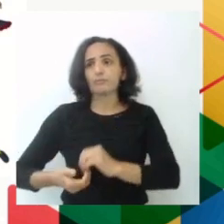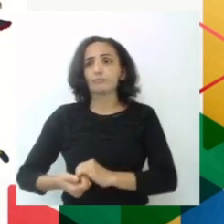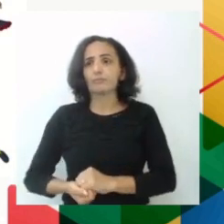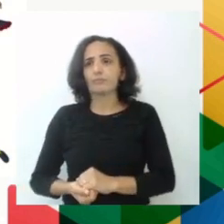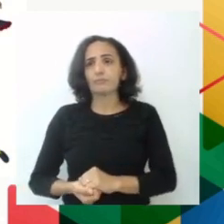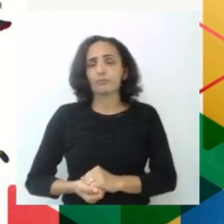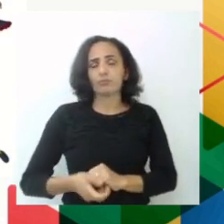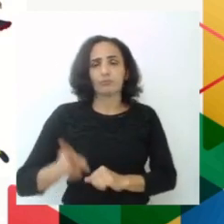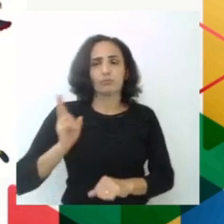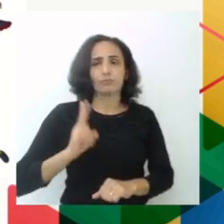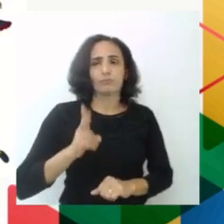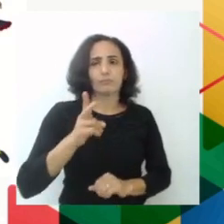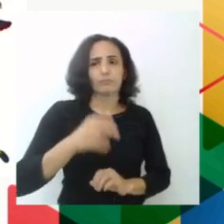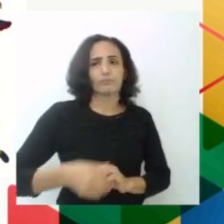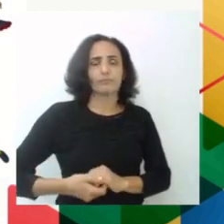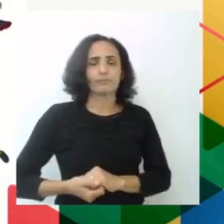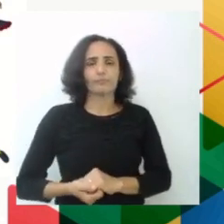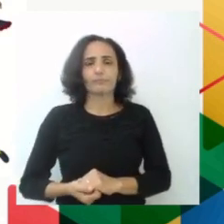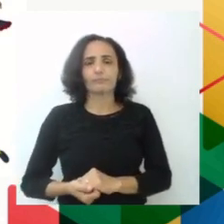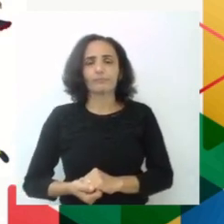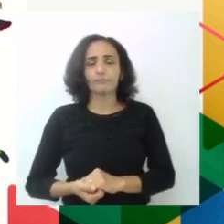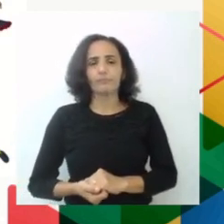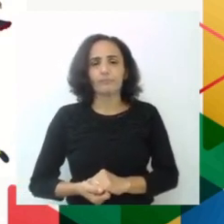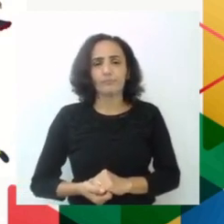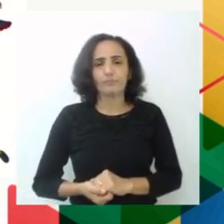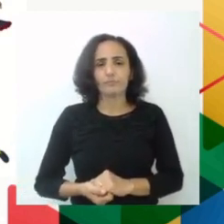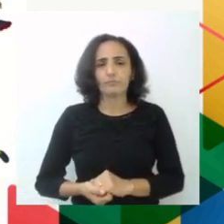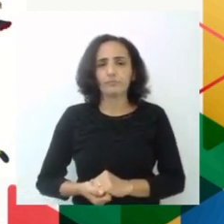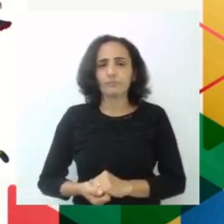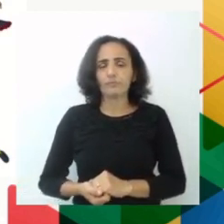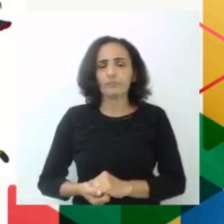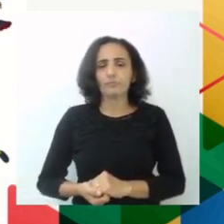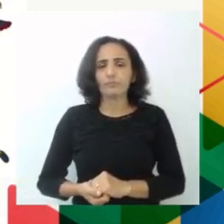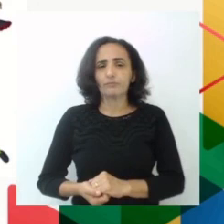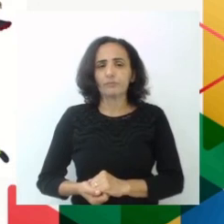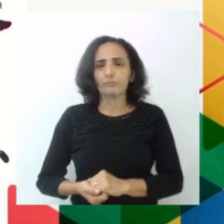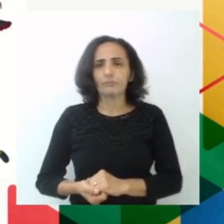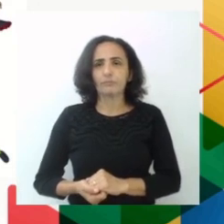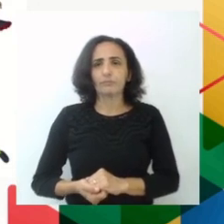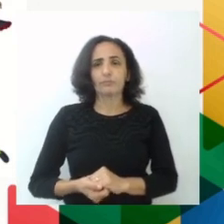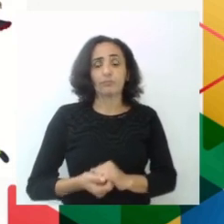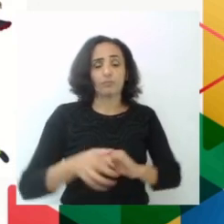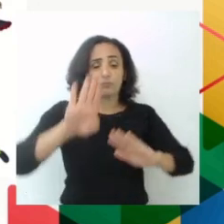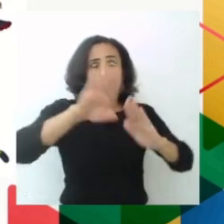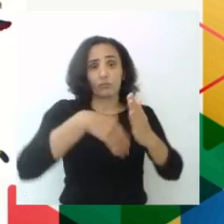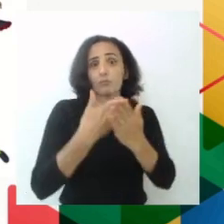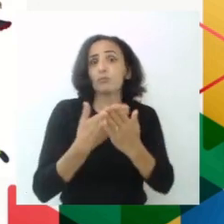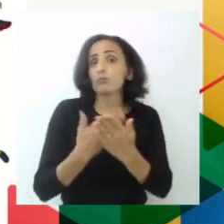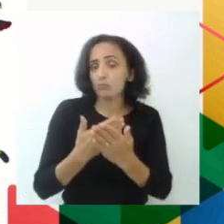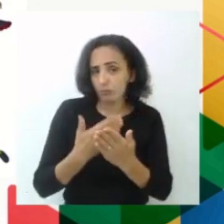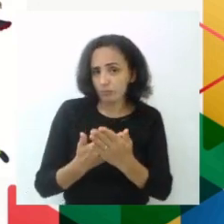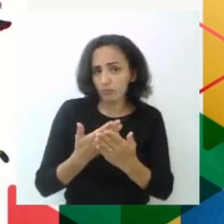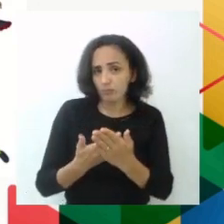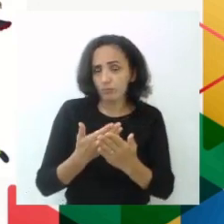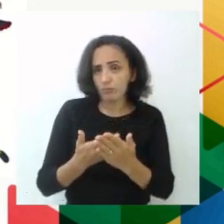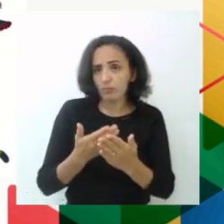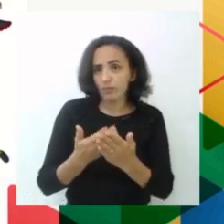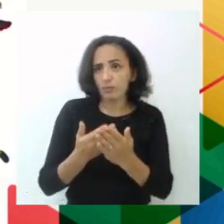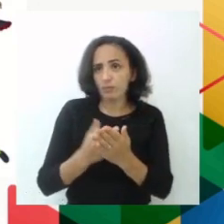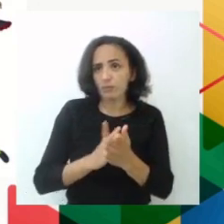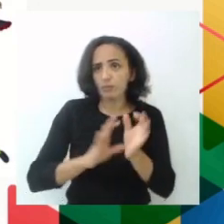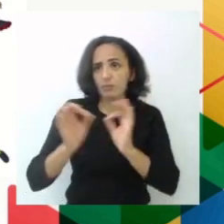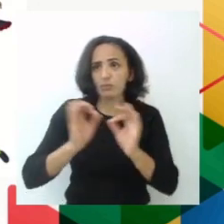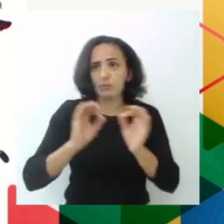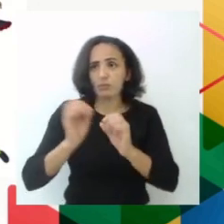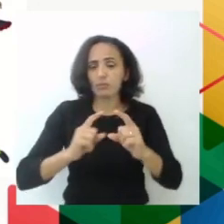Então, continuando, vamos para o próximo exemplo, que é assim. Em uma escola está sendo